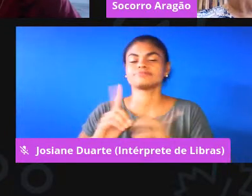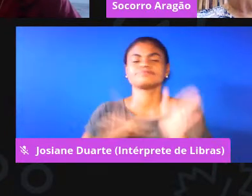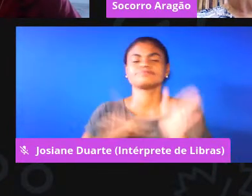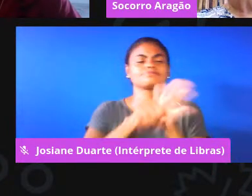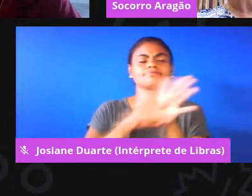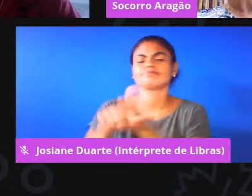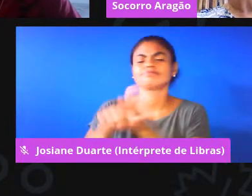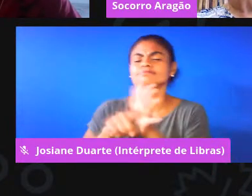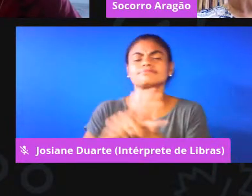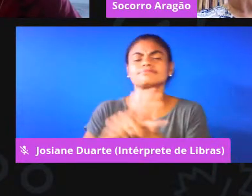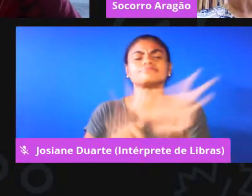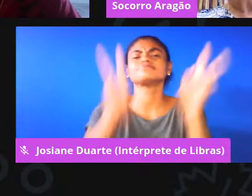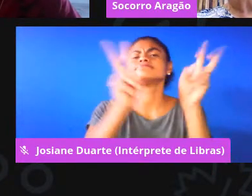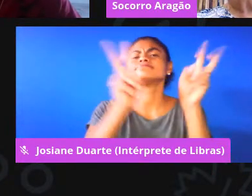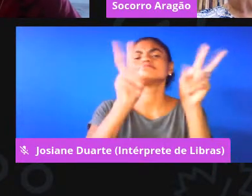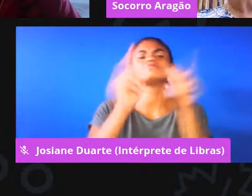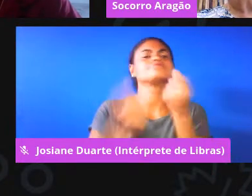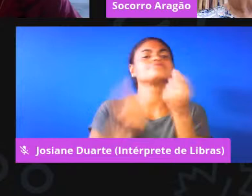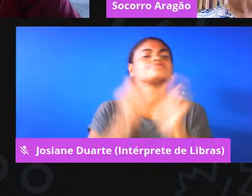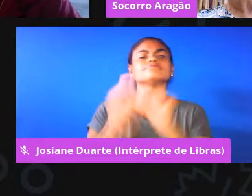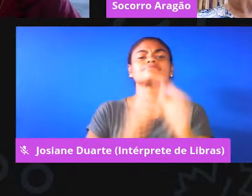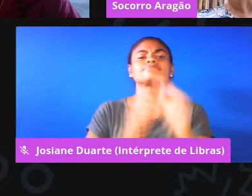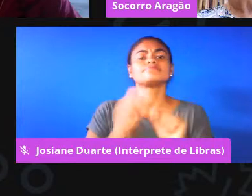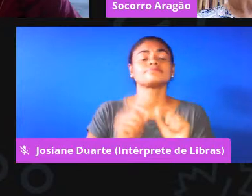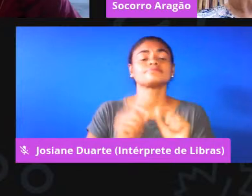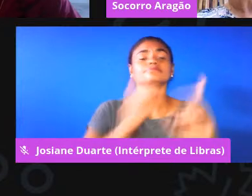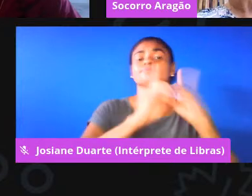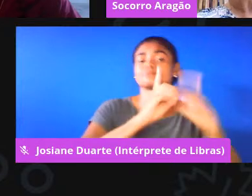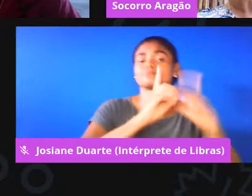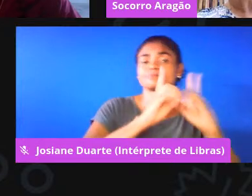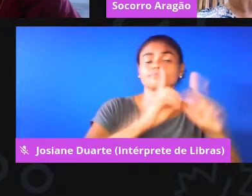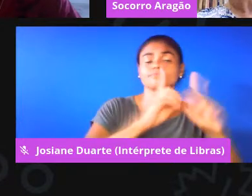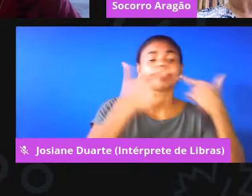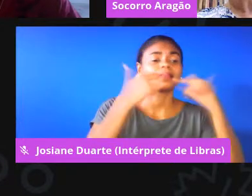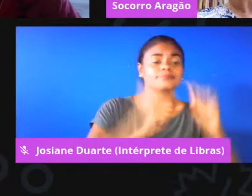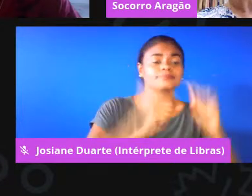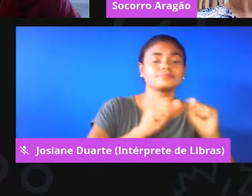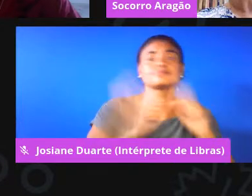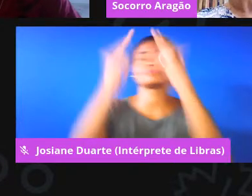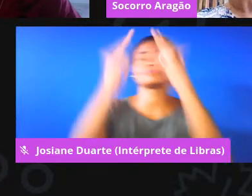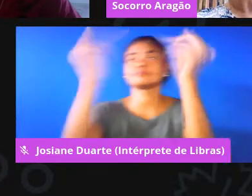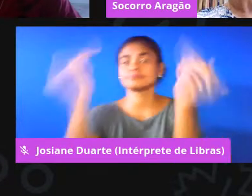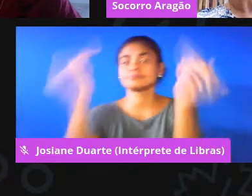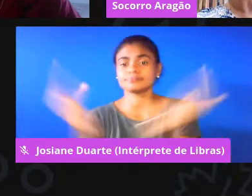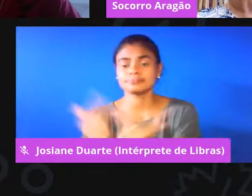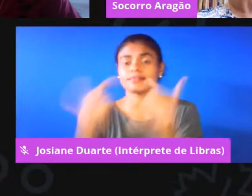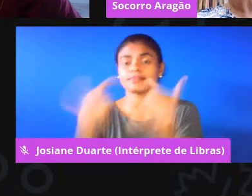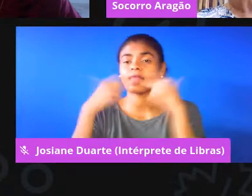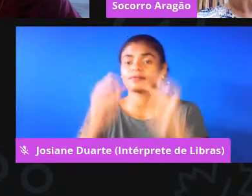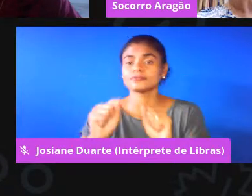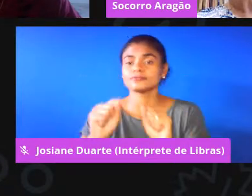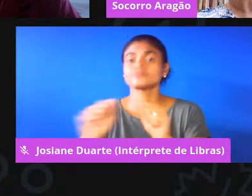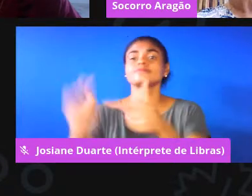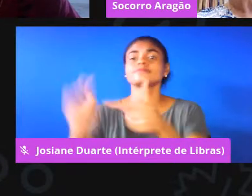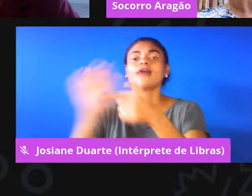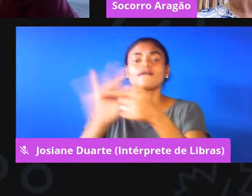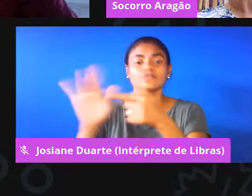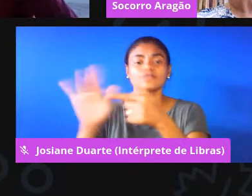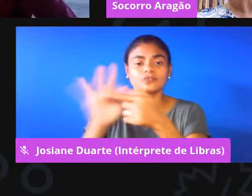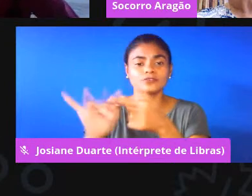dialetologia, atlas linguísticos, falares regionais, fonética e fonologia, língua portuguesa